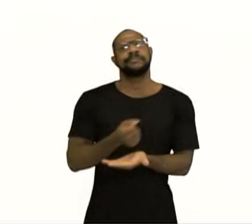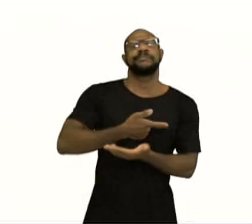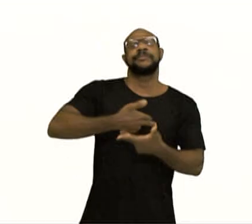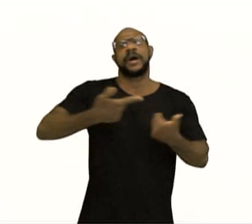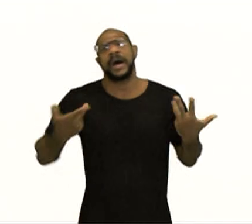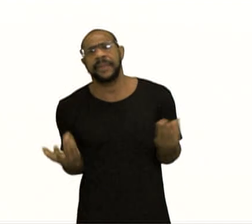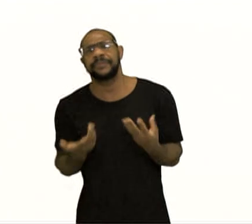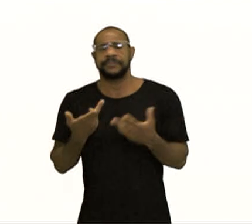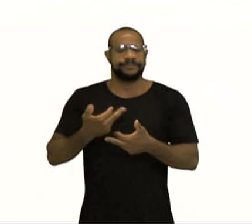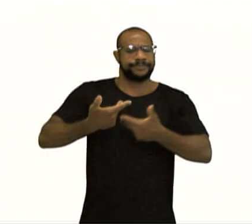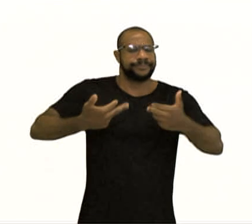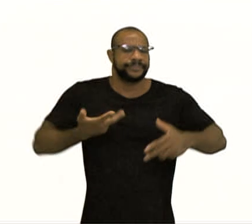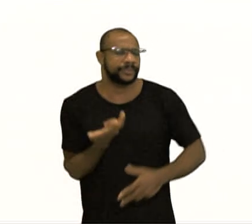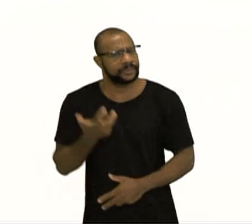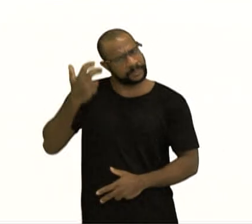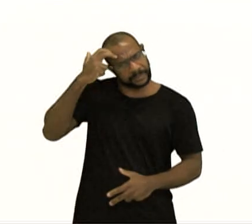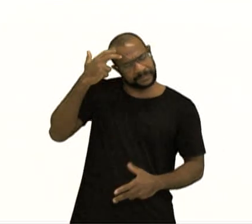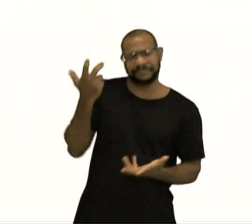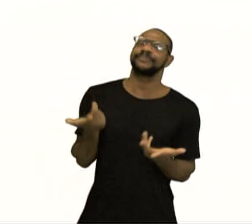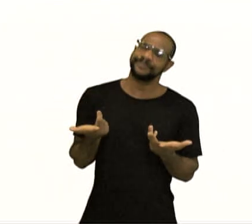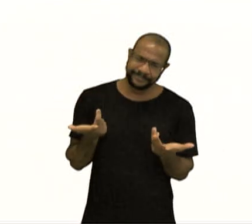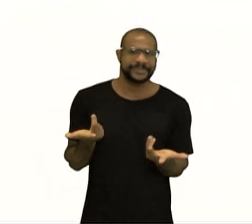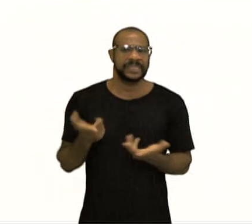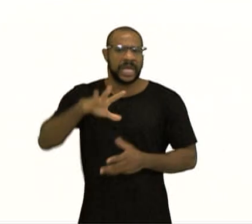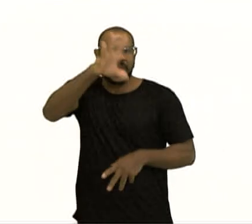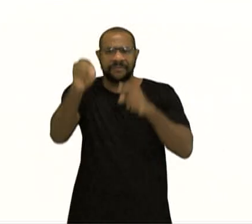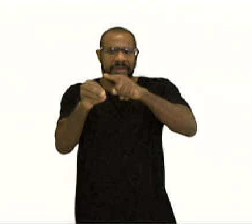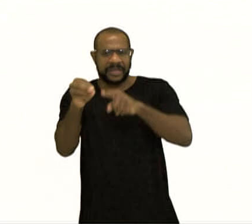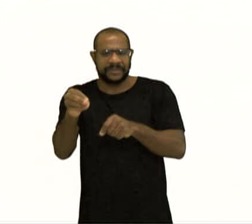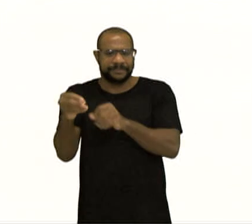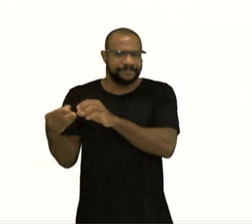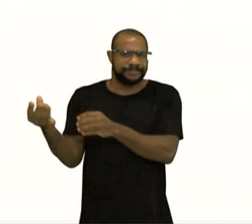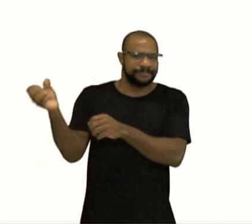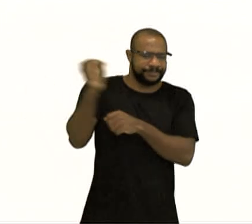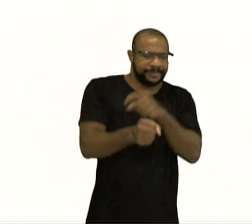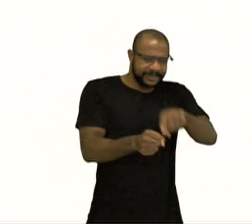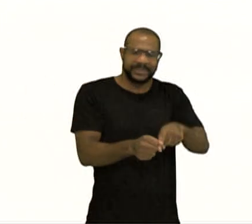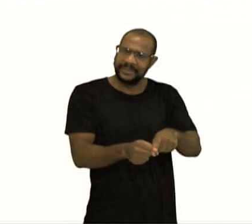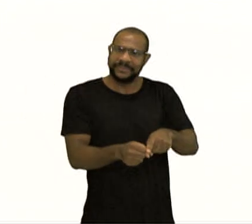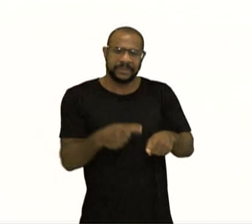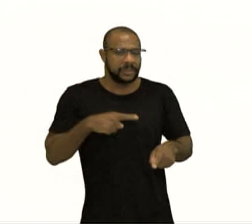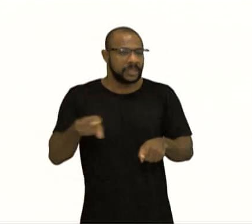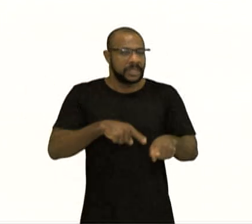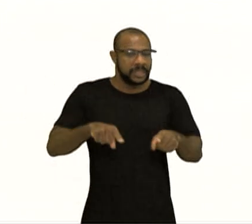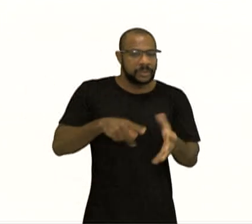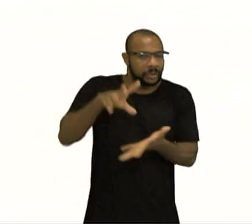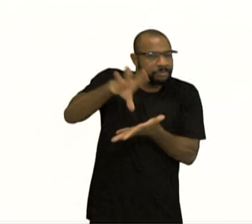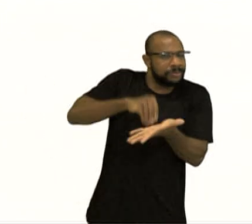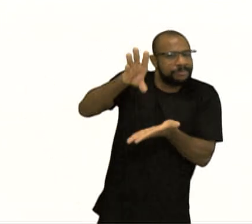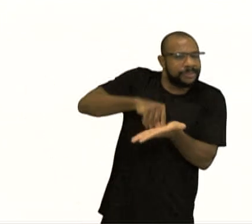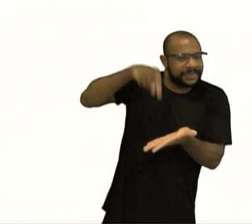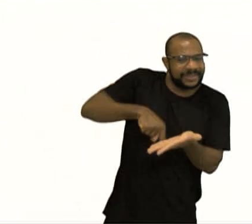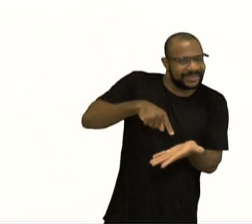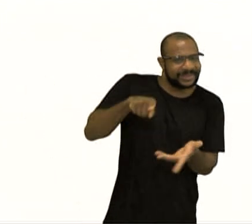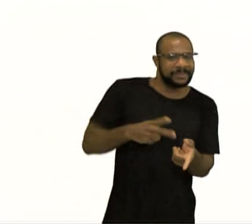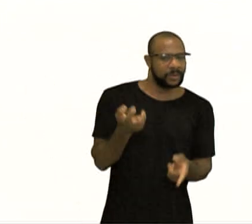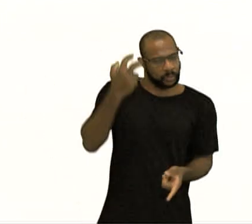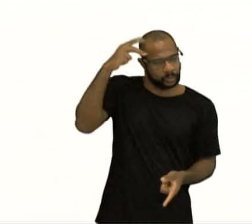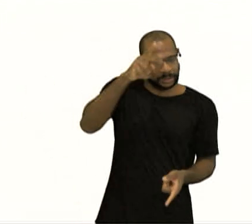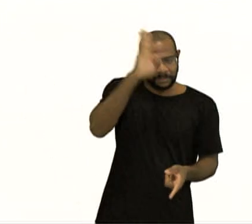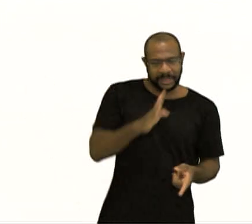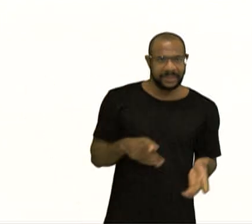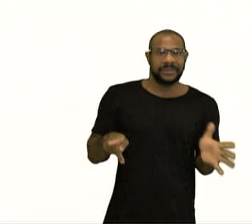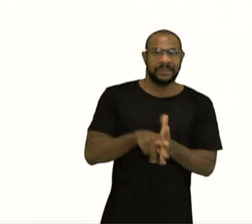elementos culturais que os africanos trouxeram para o Brasil e nós incorporamos na nossa cultura e contribui